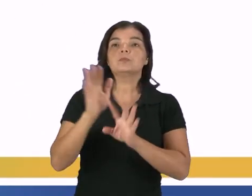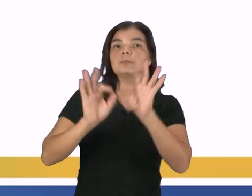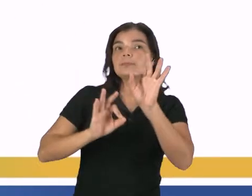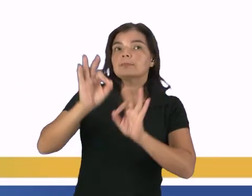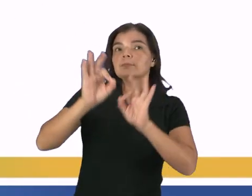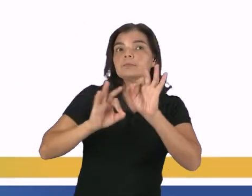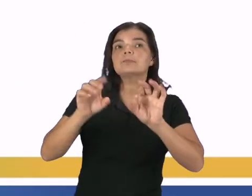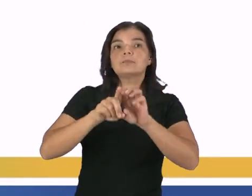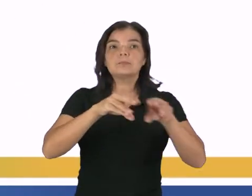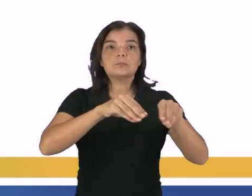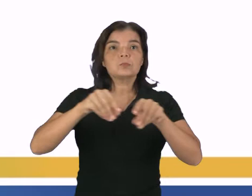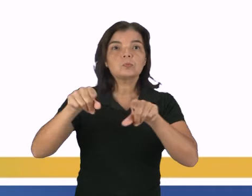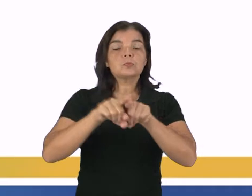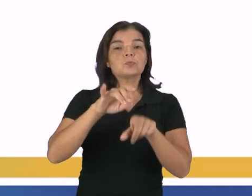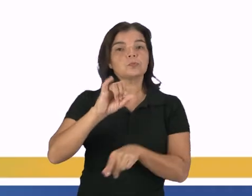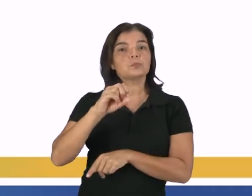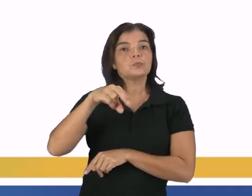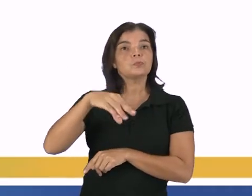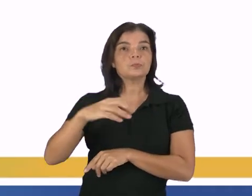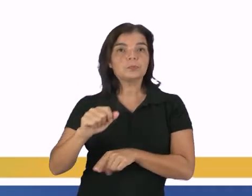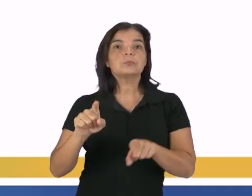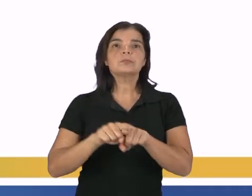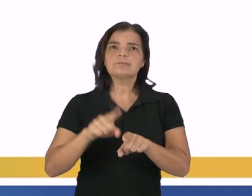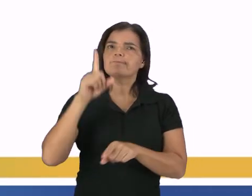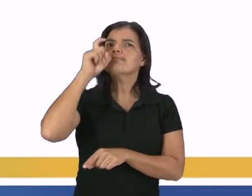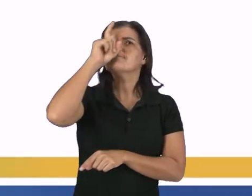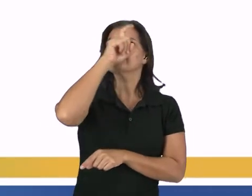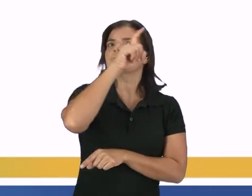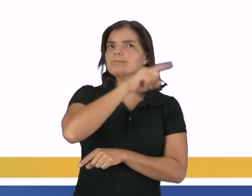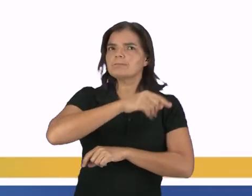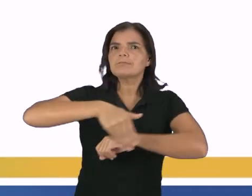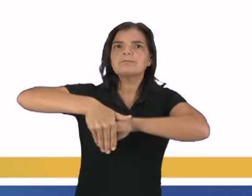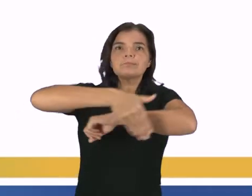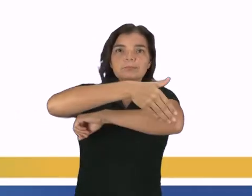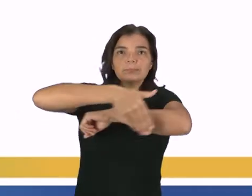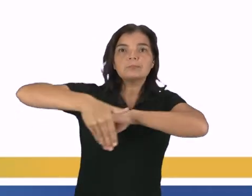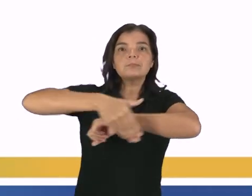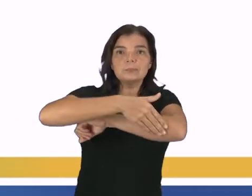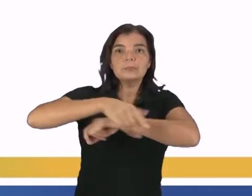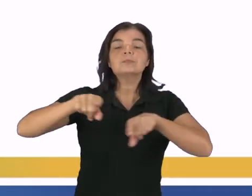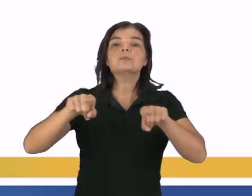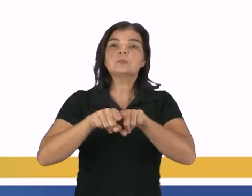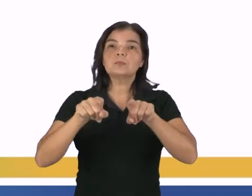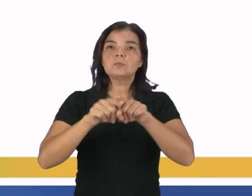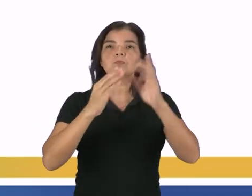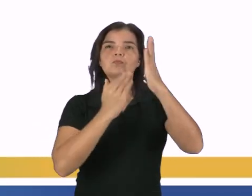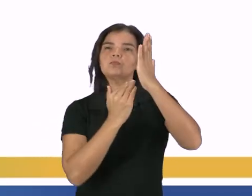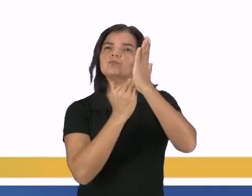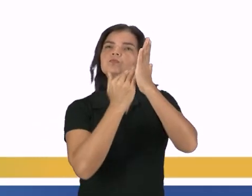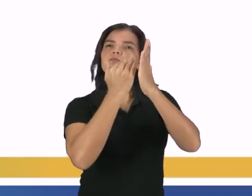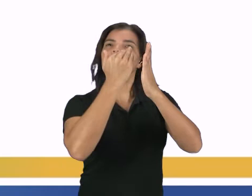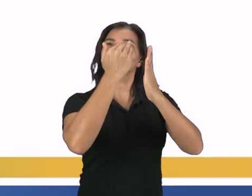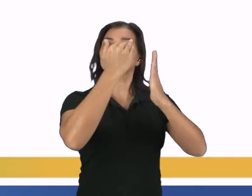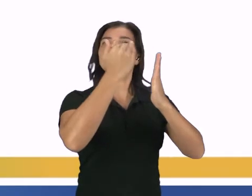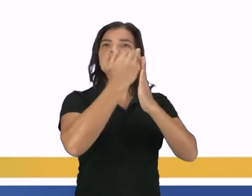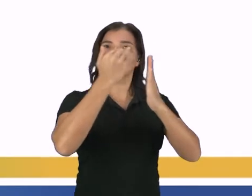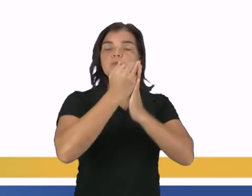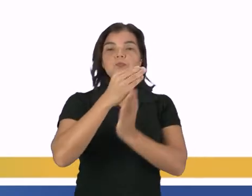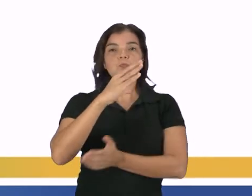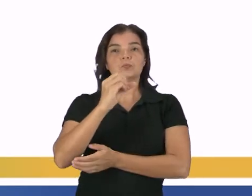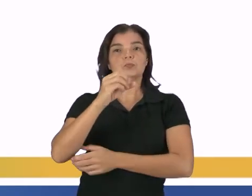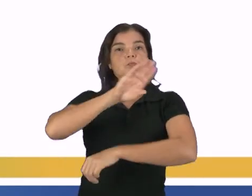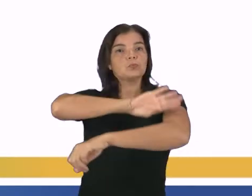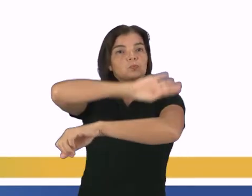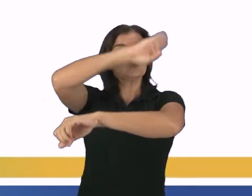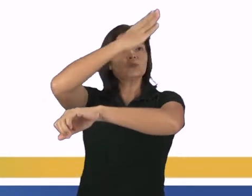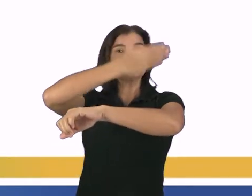da organização do vasto território Inca era sua complexa conexão de estradas que varavam os altos picos